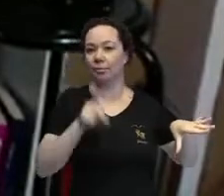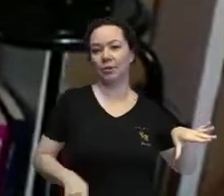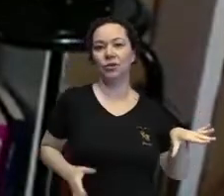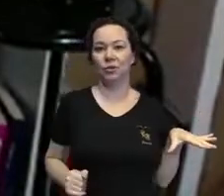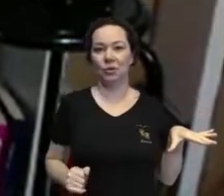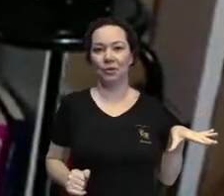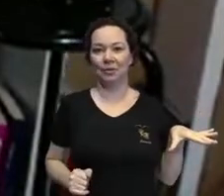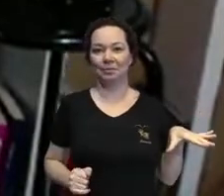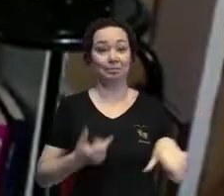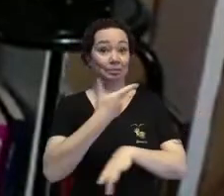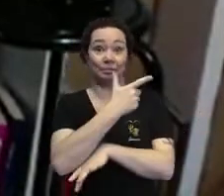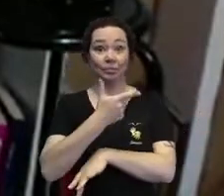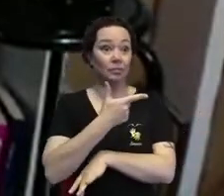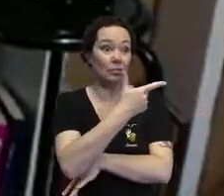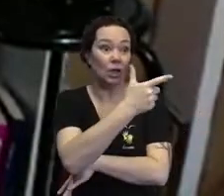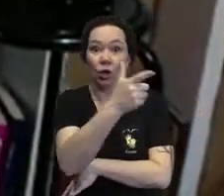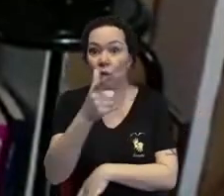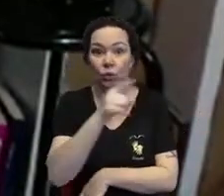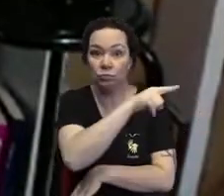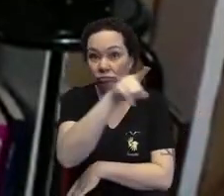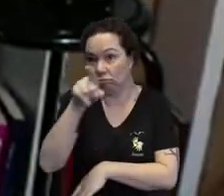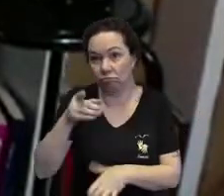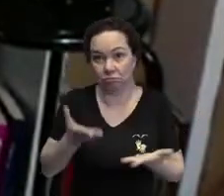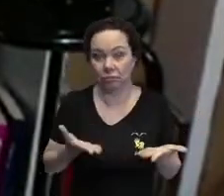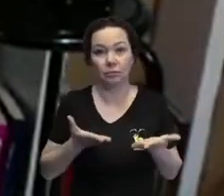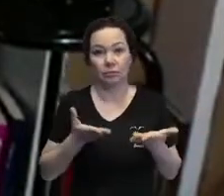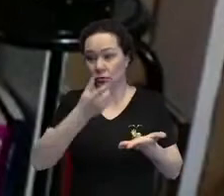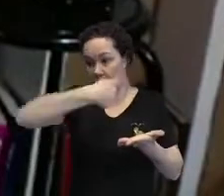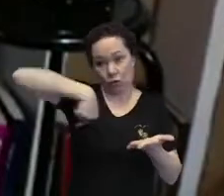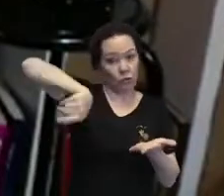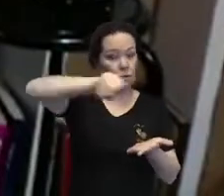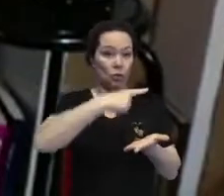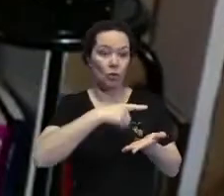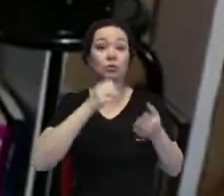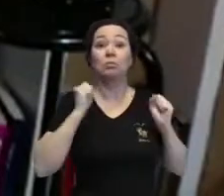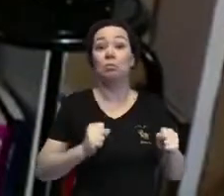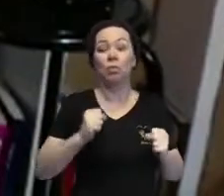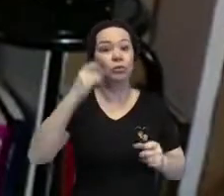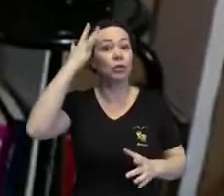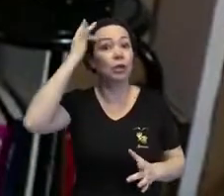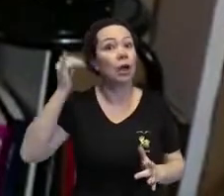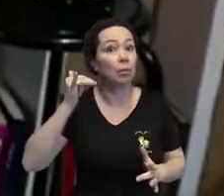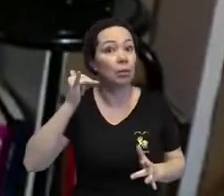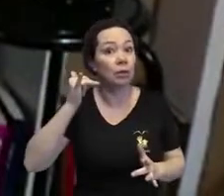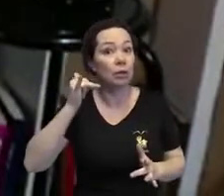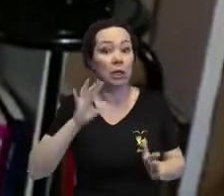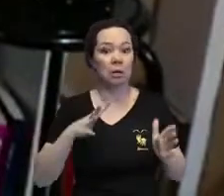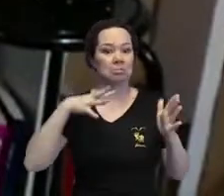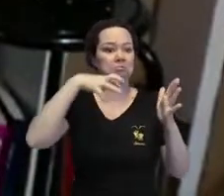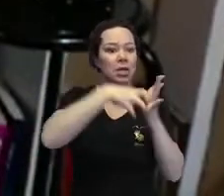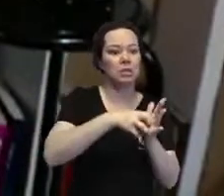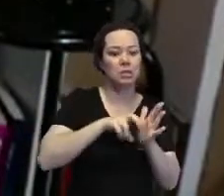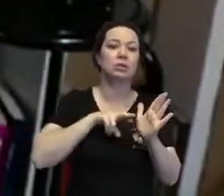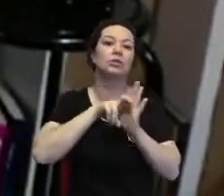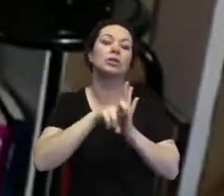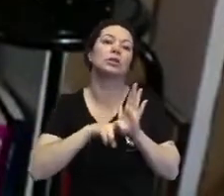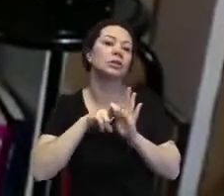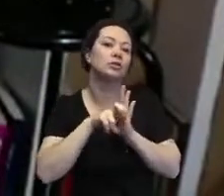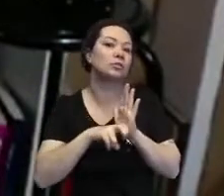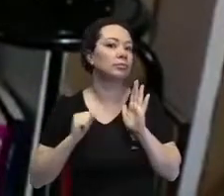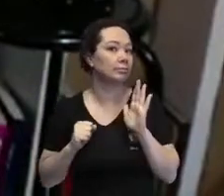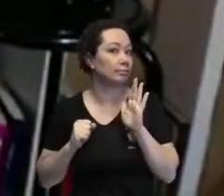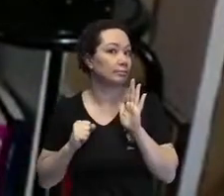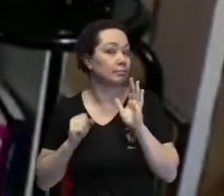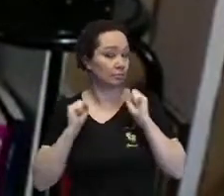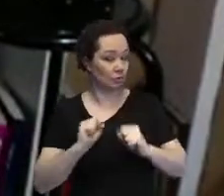de nós está imune a amanhã estar numa cadeira de rodas. Nenhum de nós